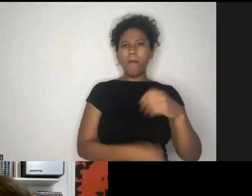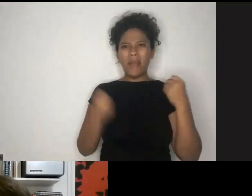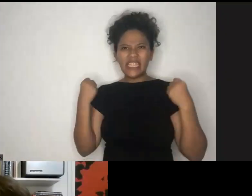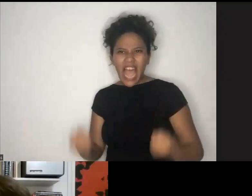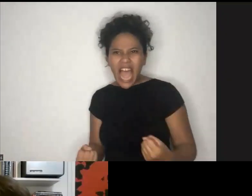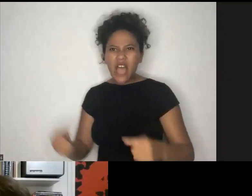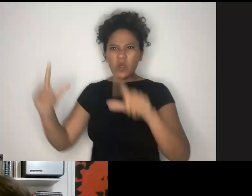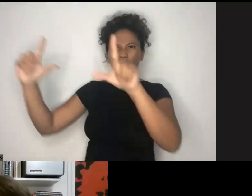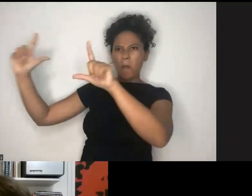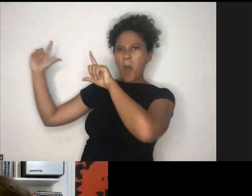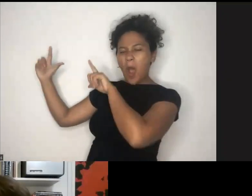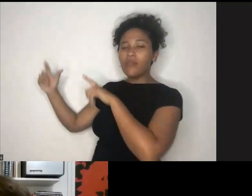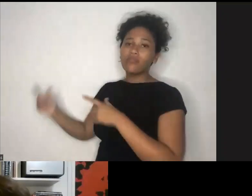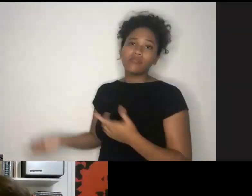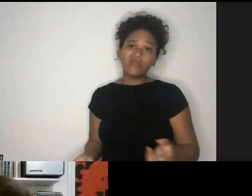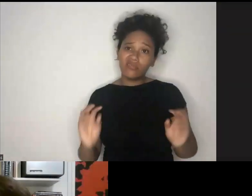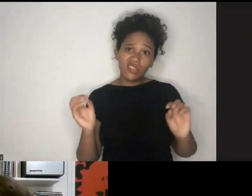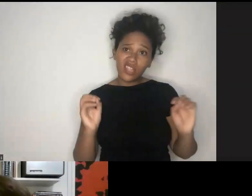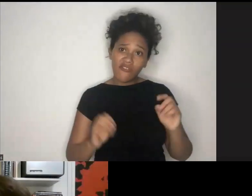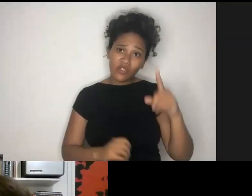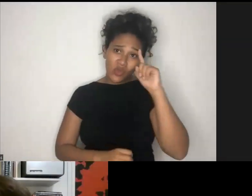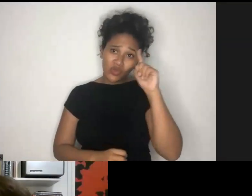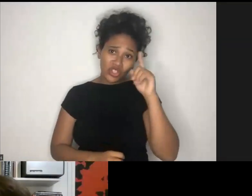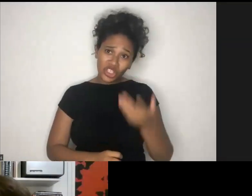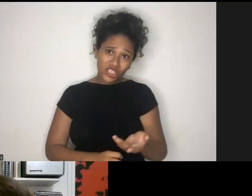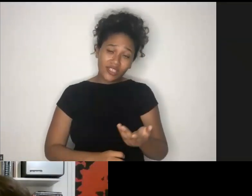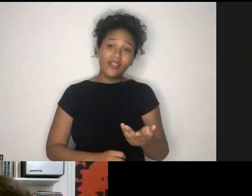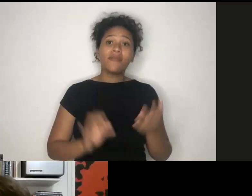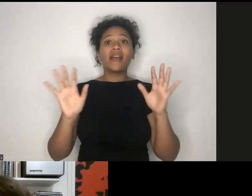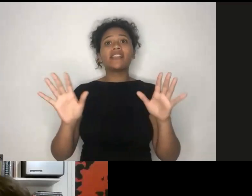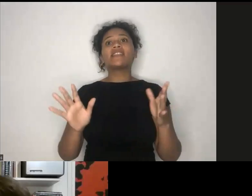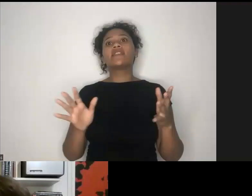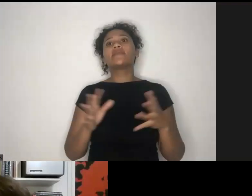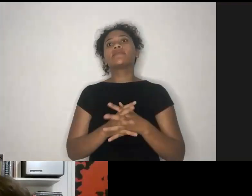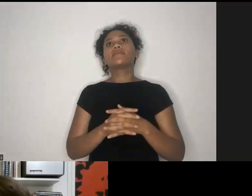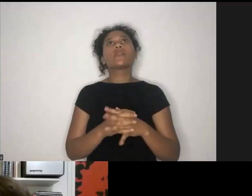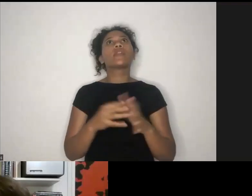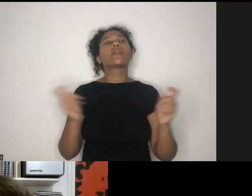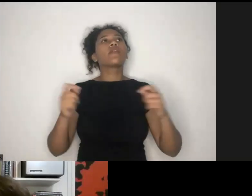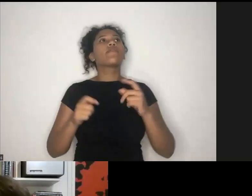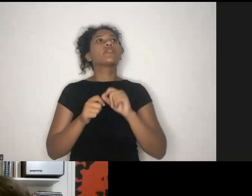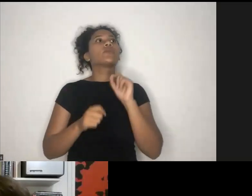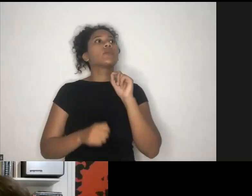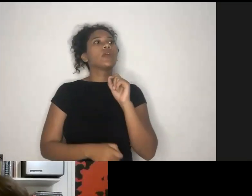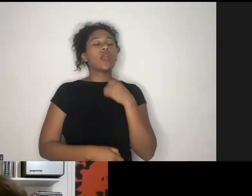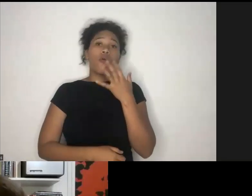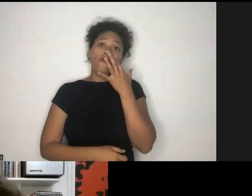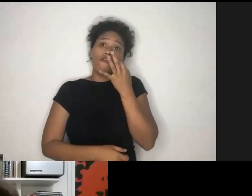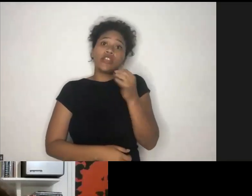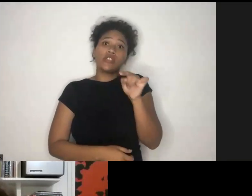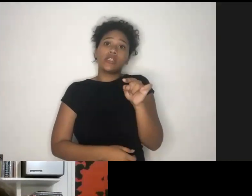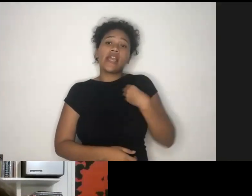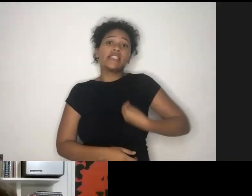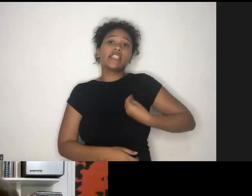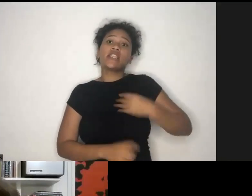da existência ninguém quer ver isso todo dia mas eu não é assim que que eu posso fazer é como eu vejo um pouco a